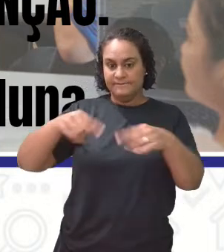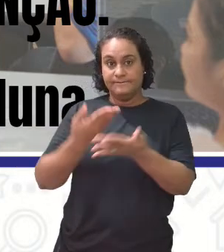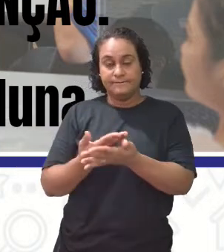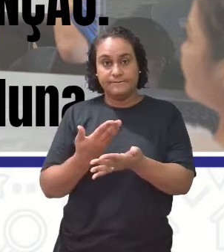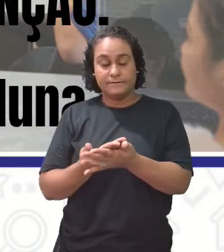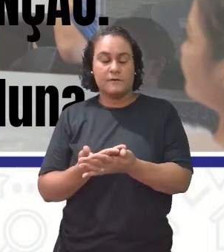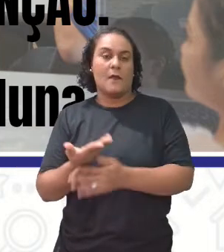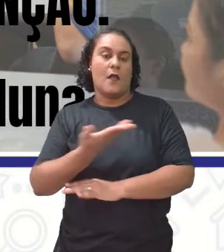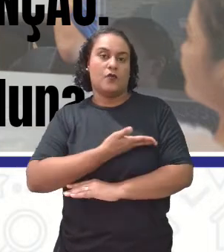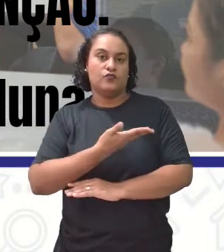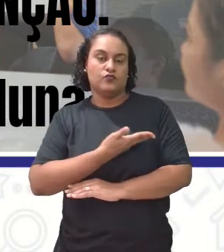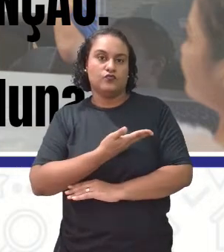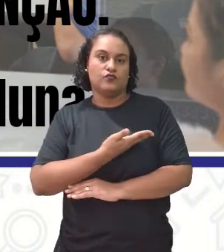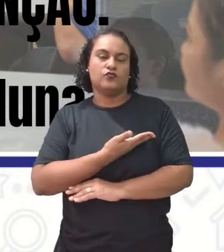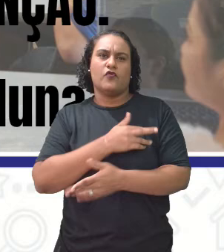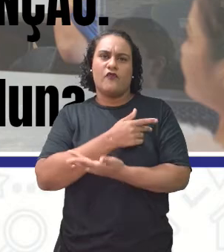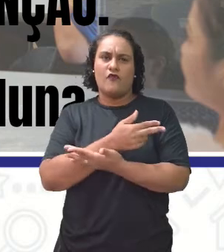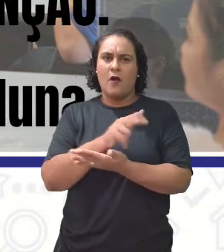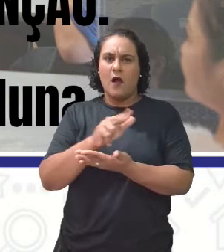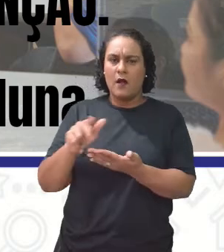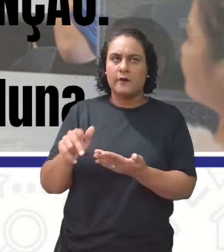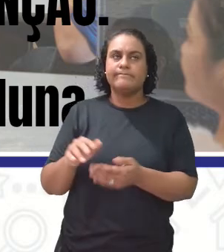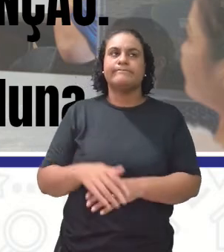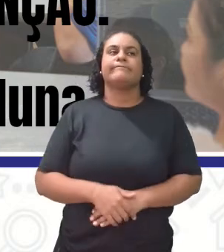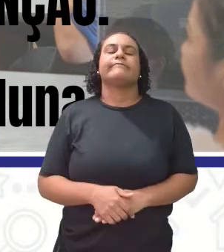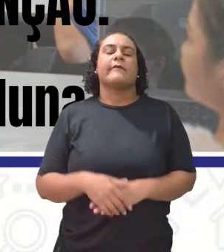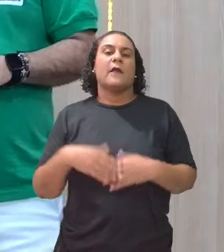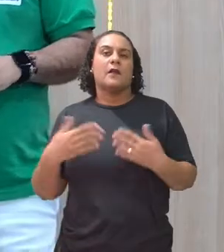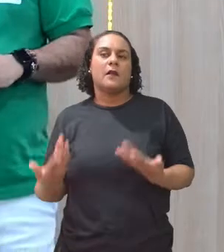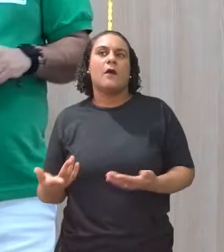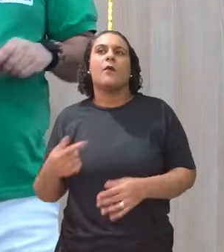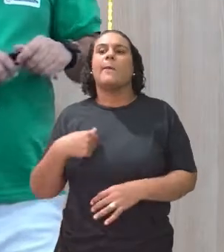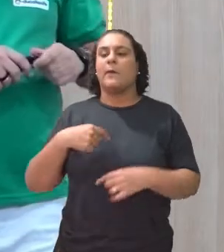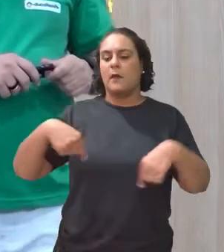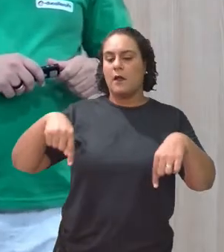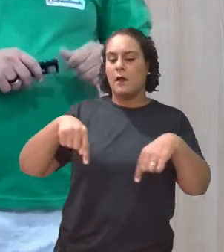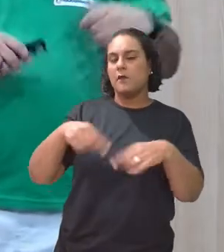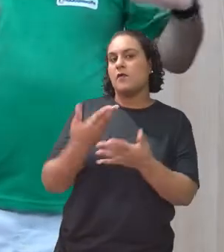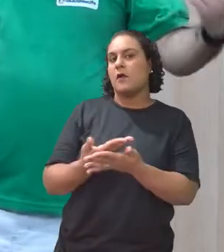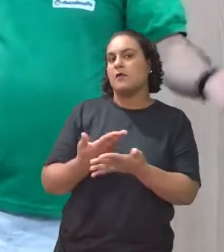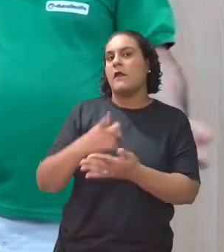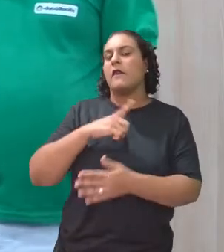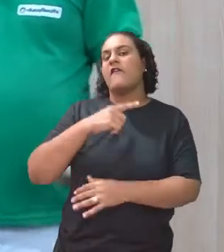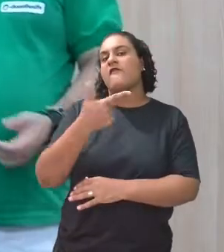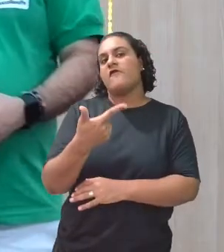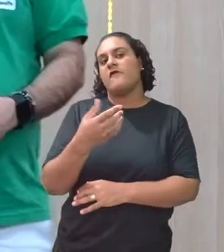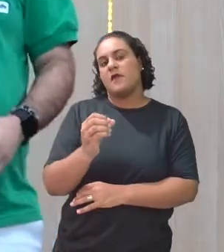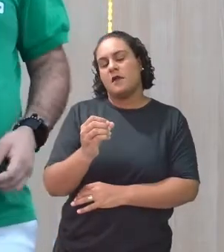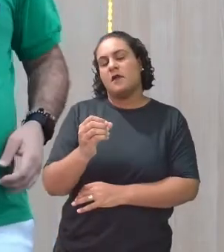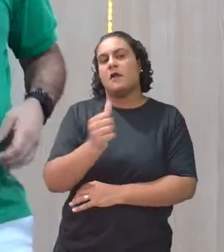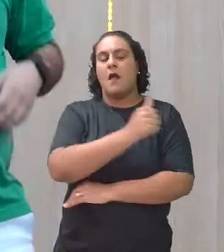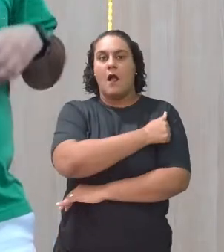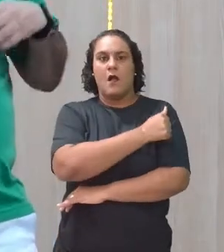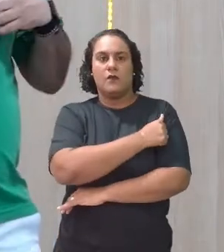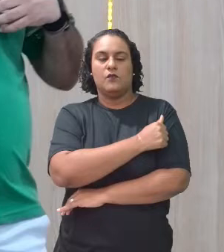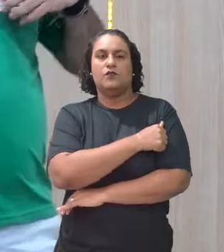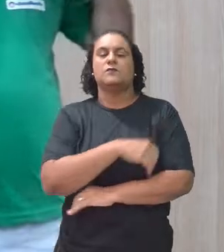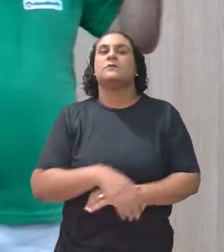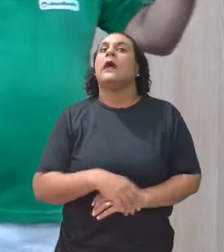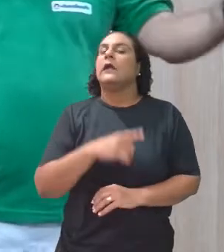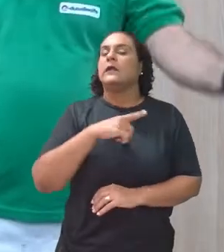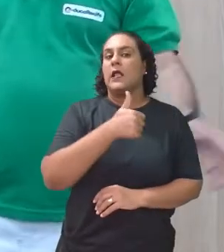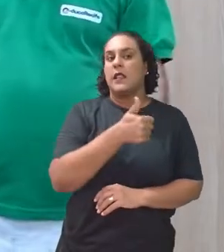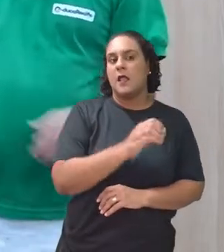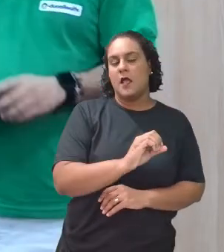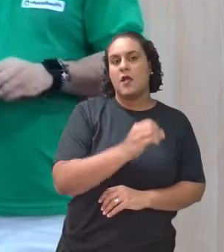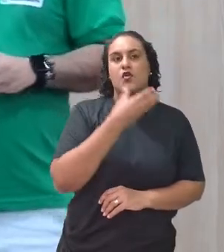minha turma, ela tem 20 alunos. Minha turma, ela tem 10 meninas e